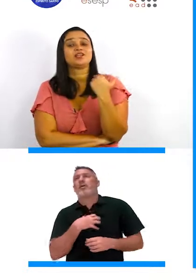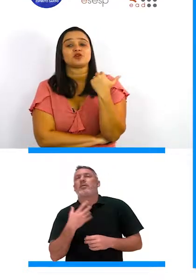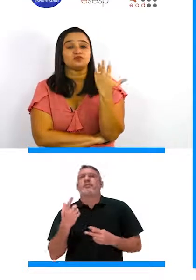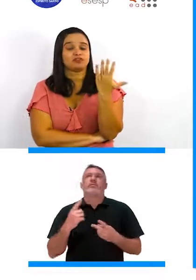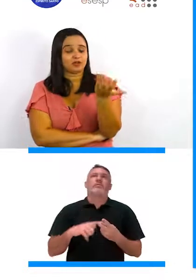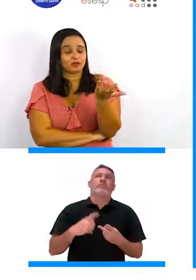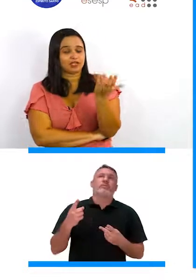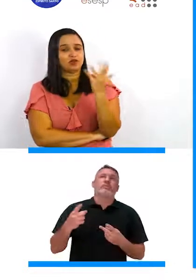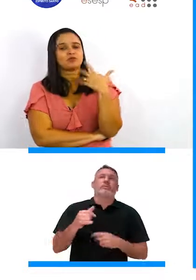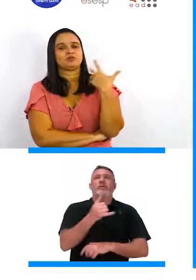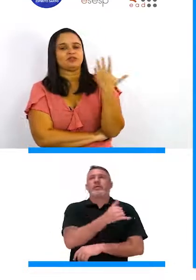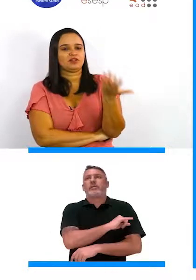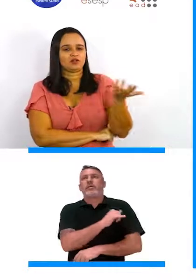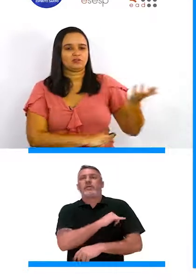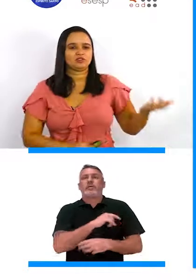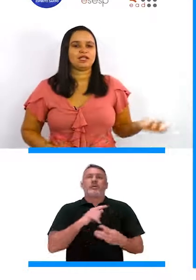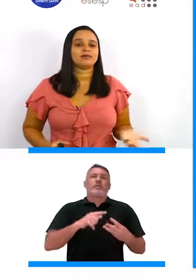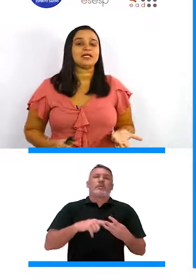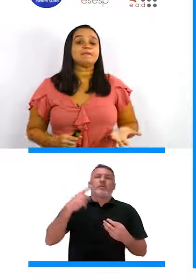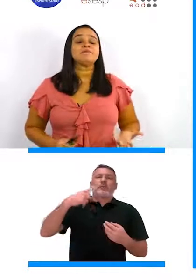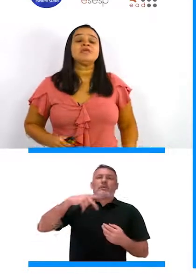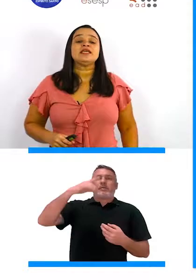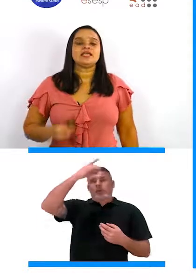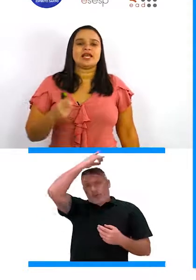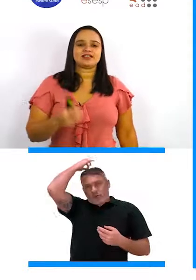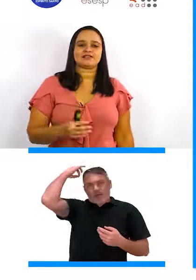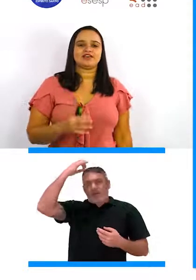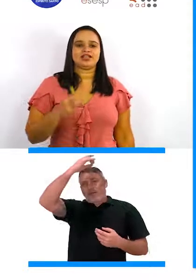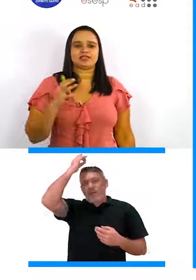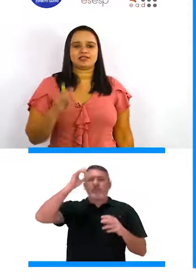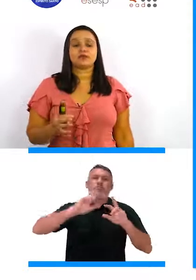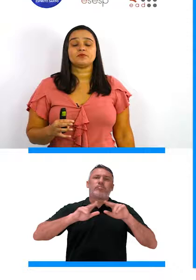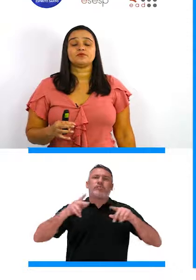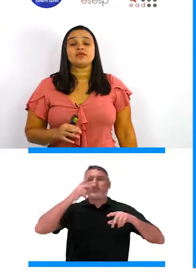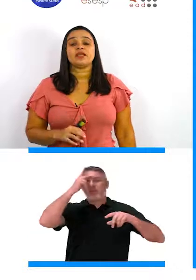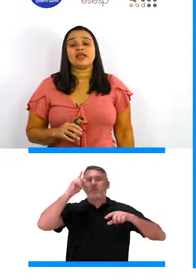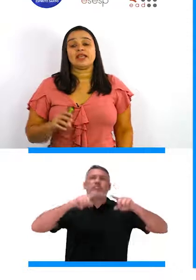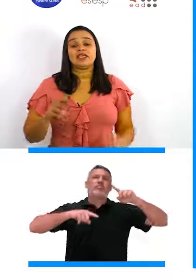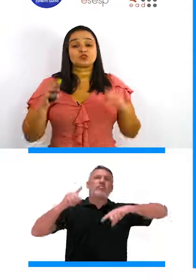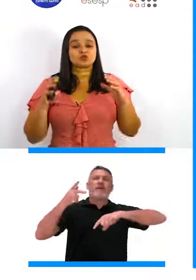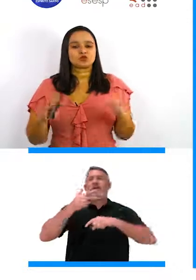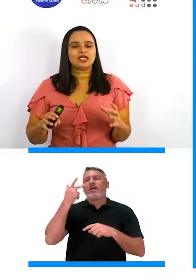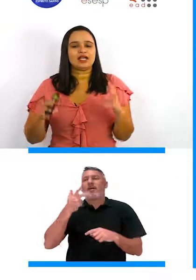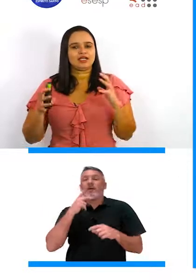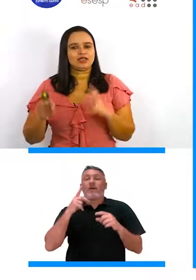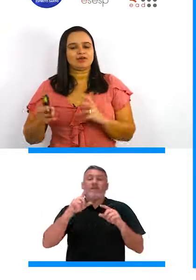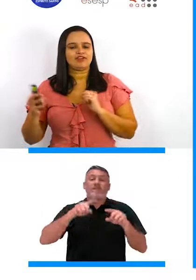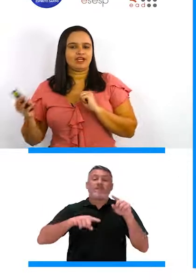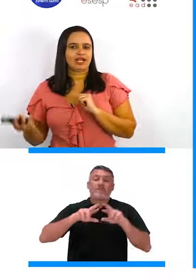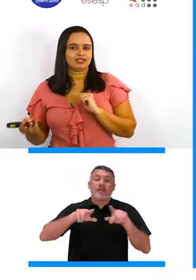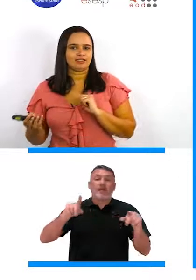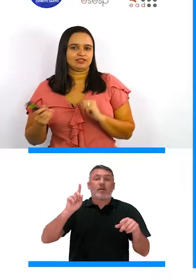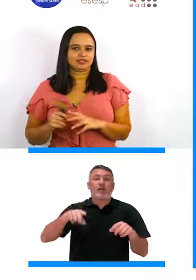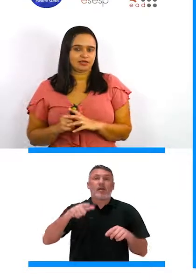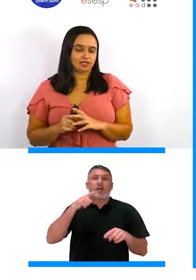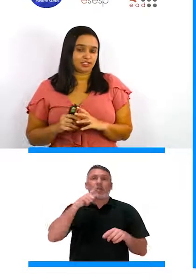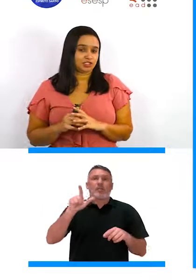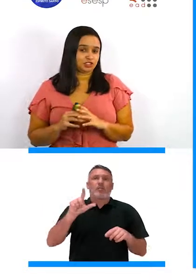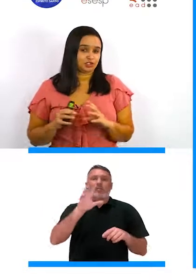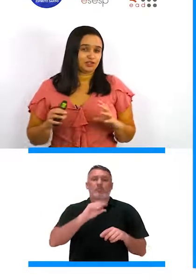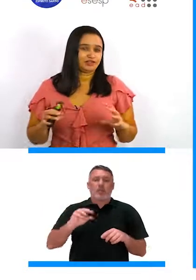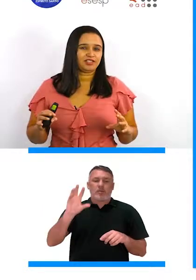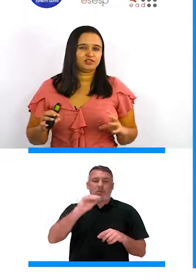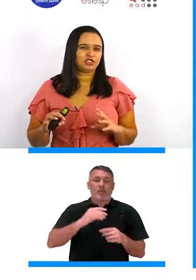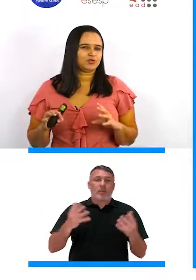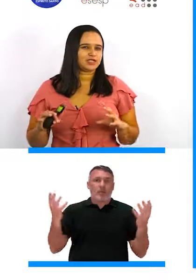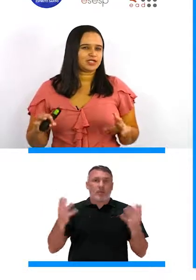o baiano, como fala o carioca, como fala o capixaba, né? E essa variação estuda a língua falada. Então, aqui a